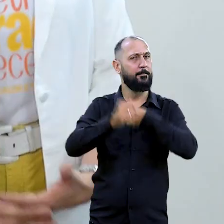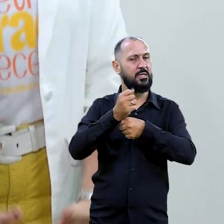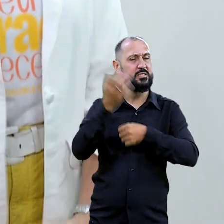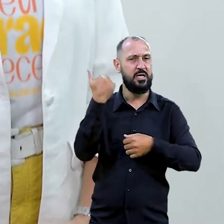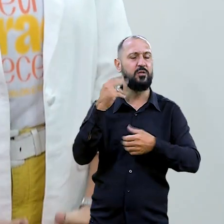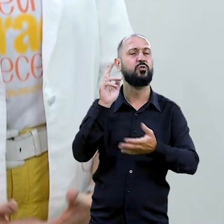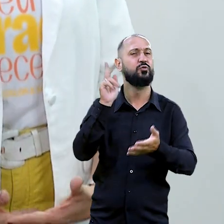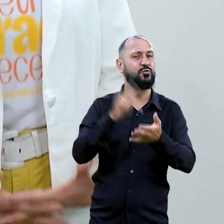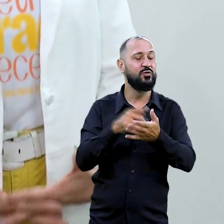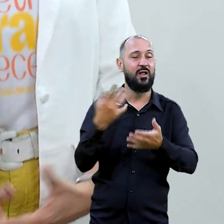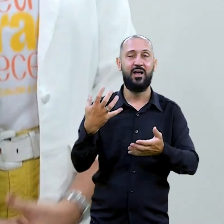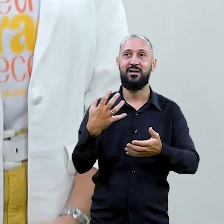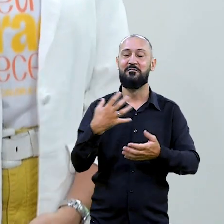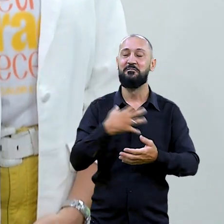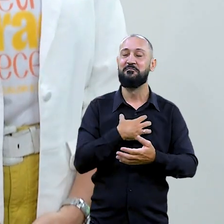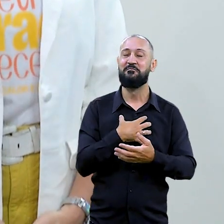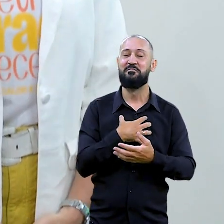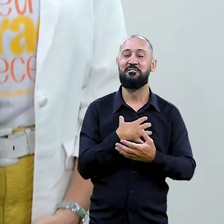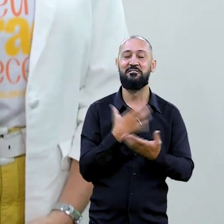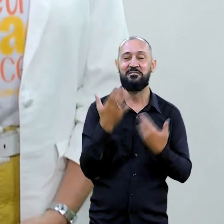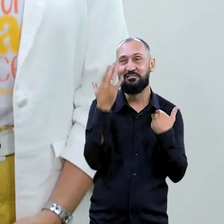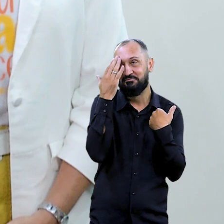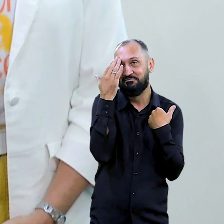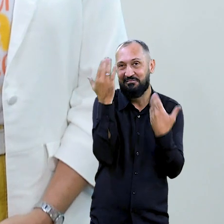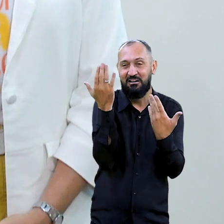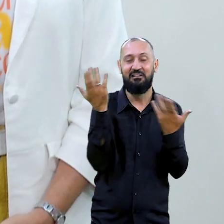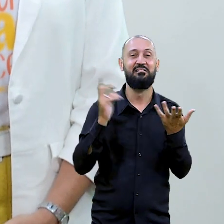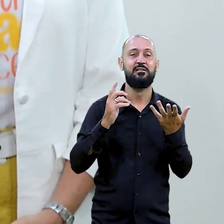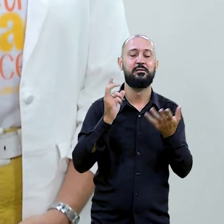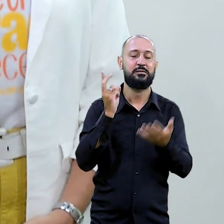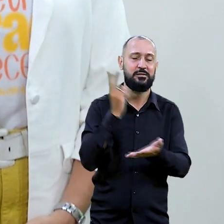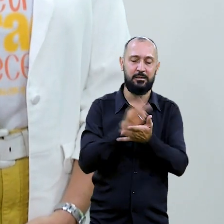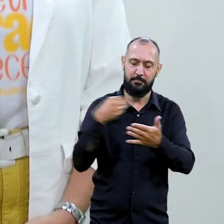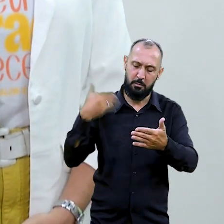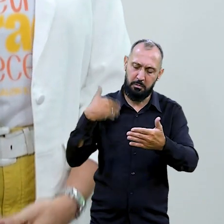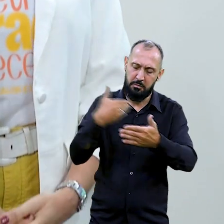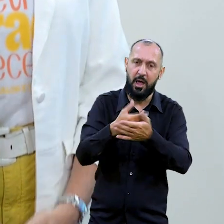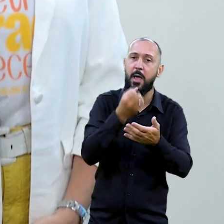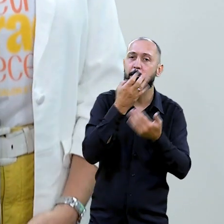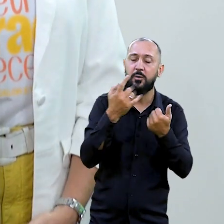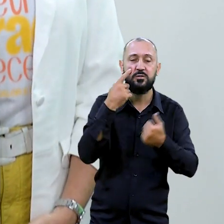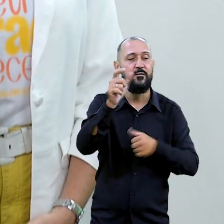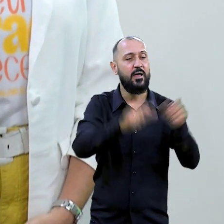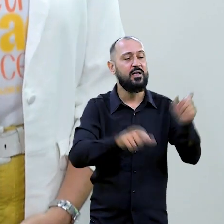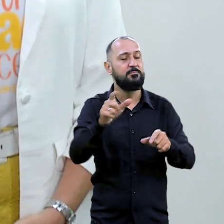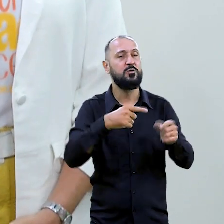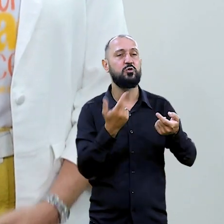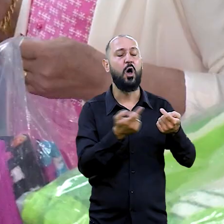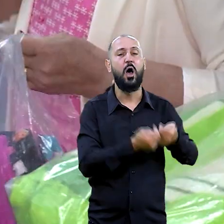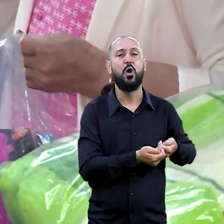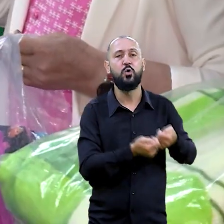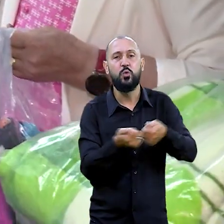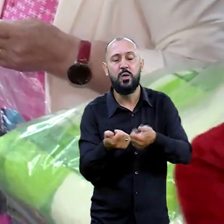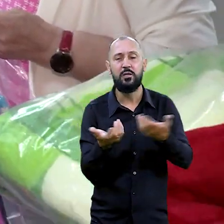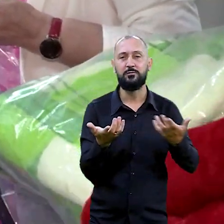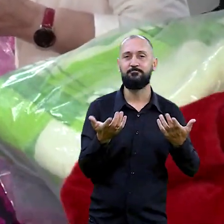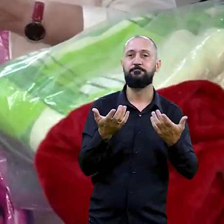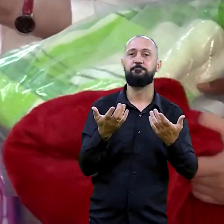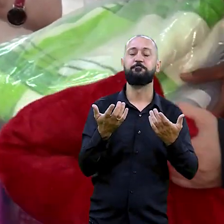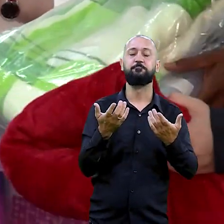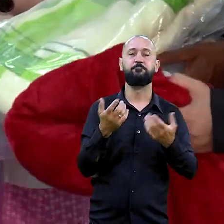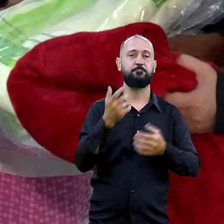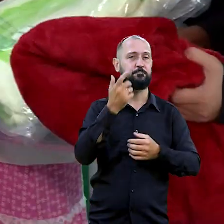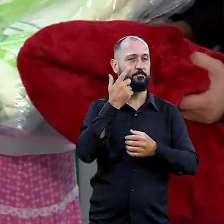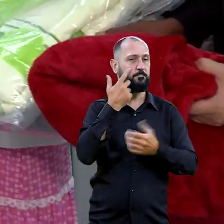Essa é a segunda campanha que eu participo como madrinha, né? Ano passado realmente foi muito gratificante na entrega.